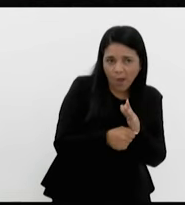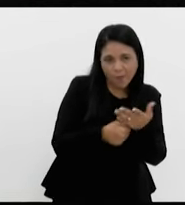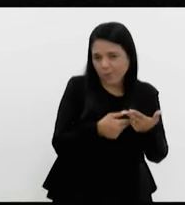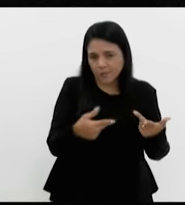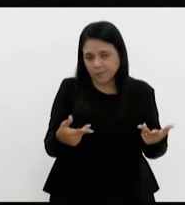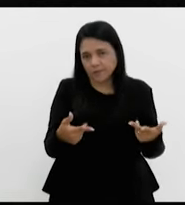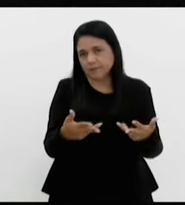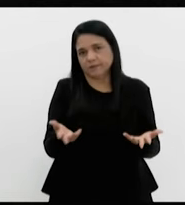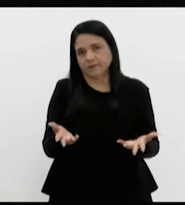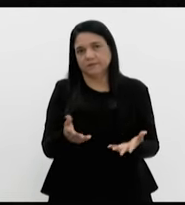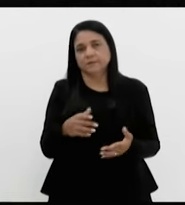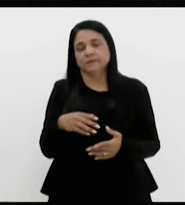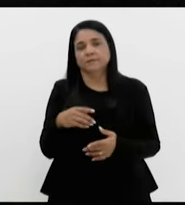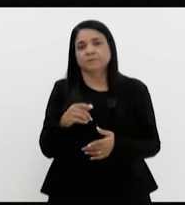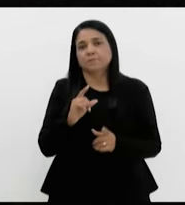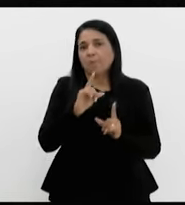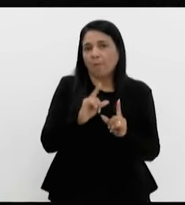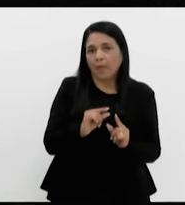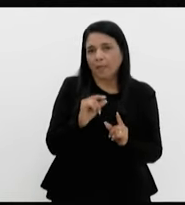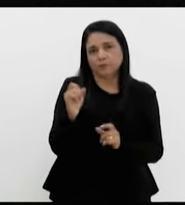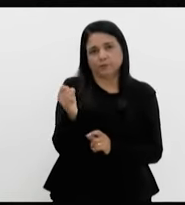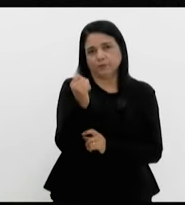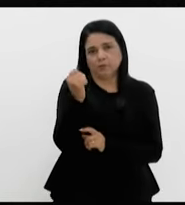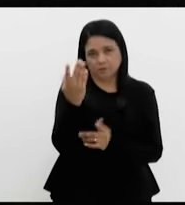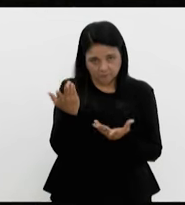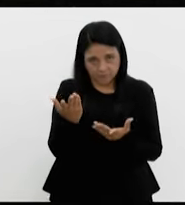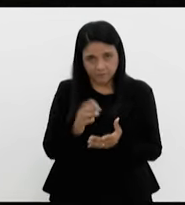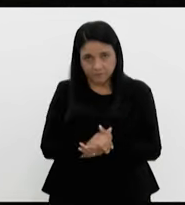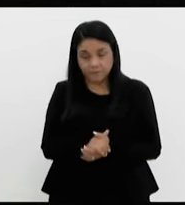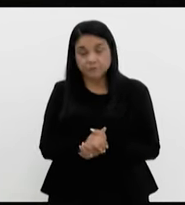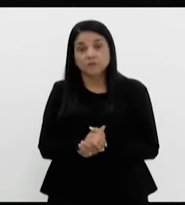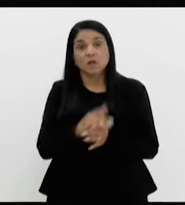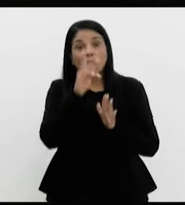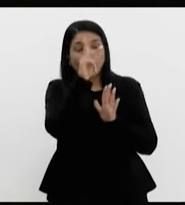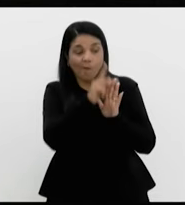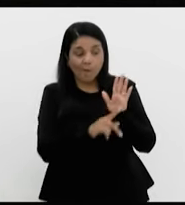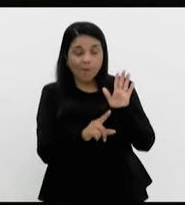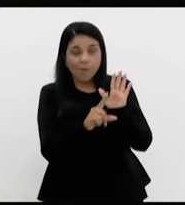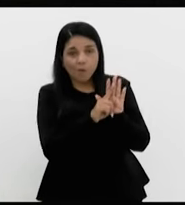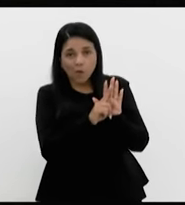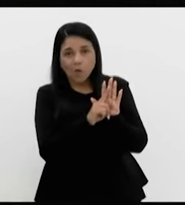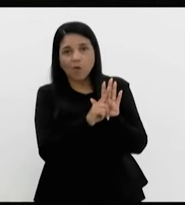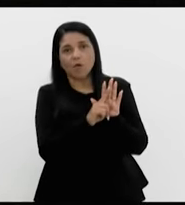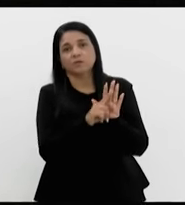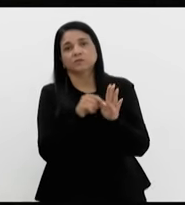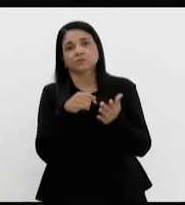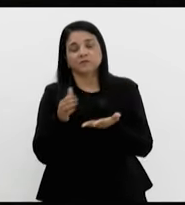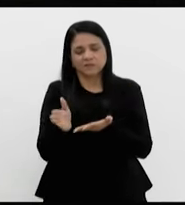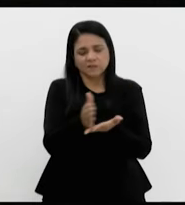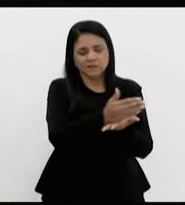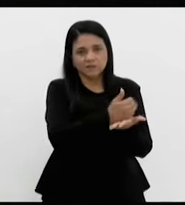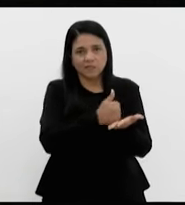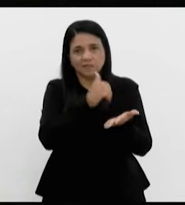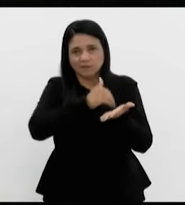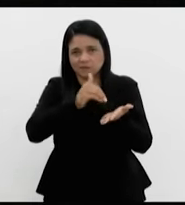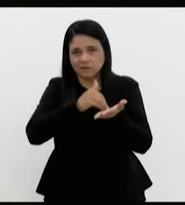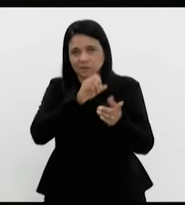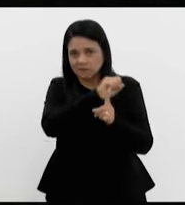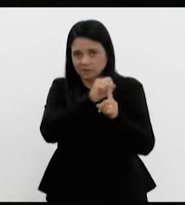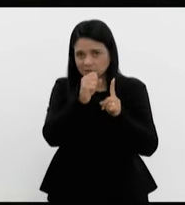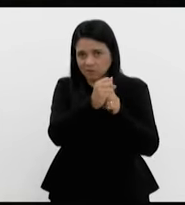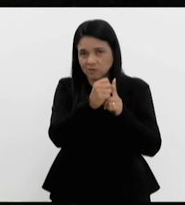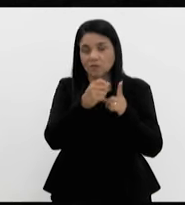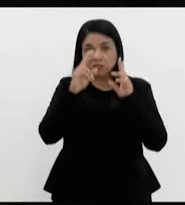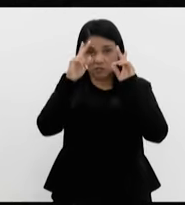graves. E aí, quanto ao projeto, senhor presidente, é importante destacar que dados da Secretaria de Assistência Social e